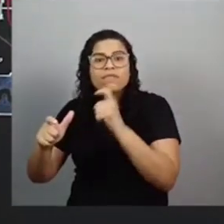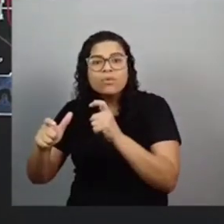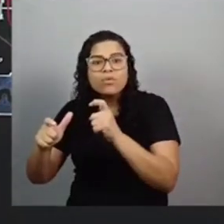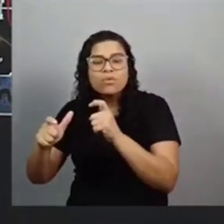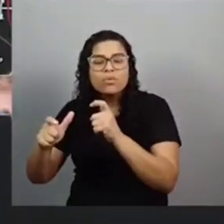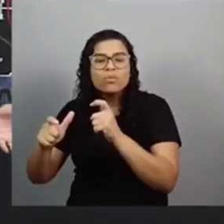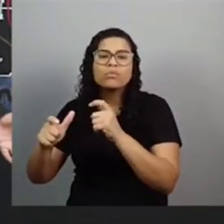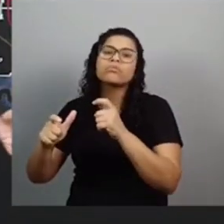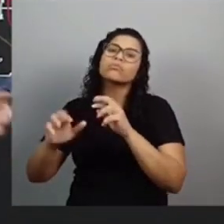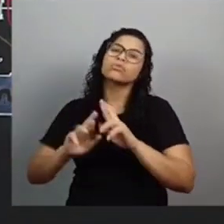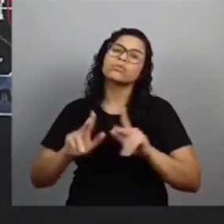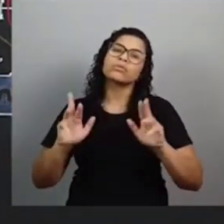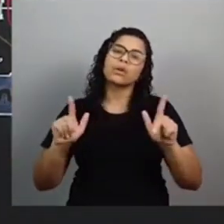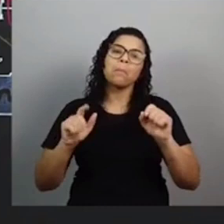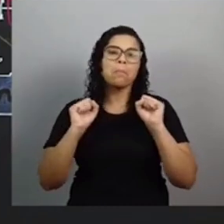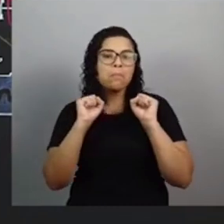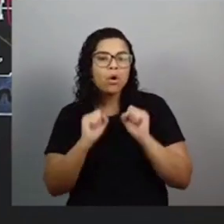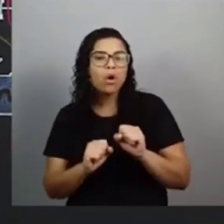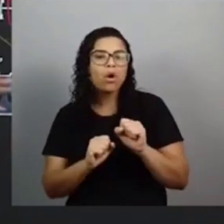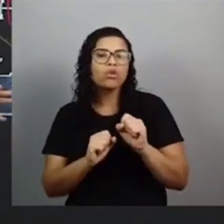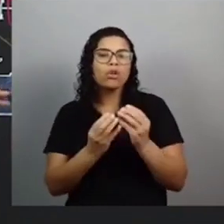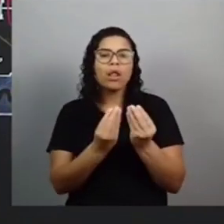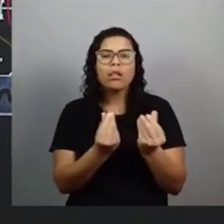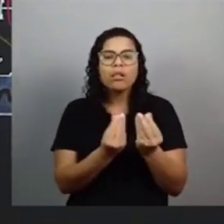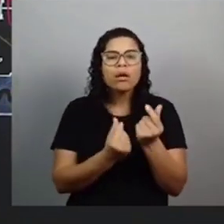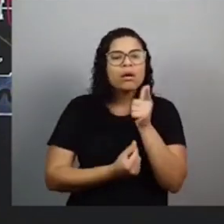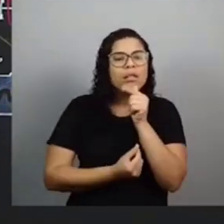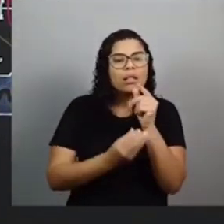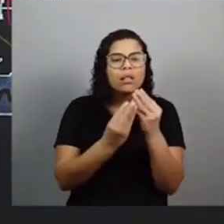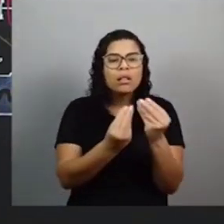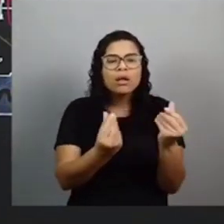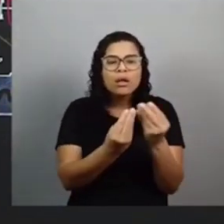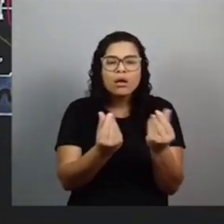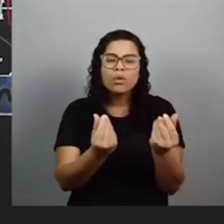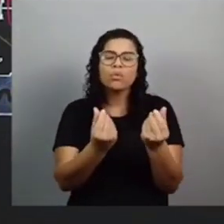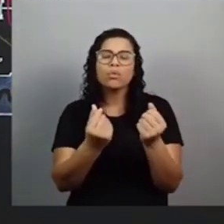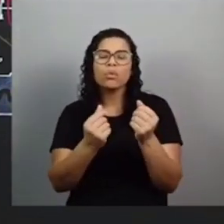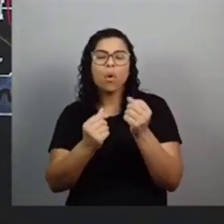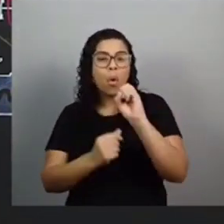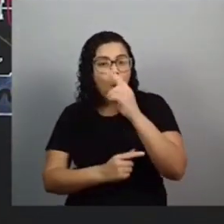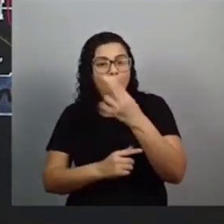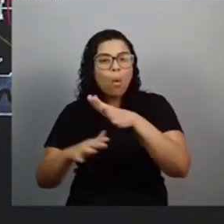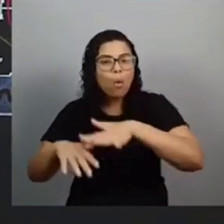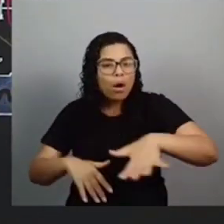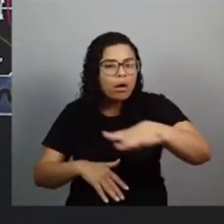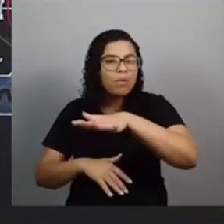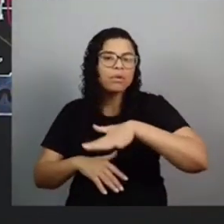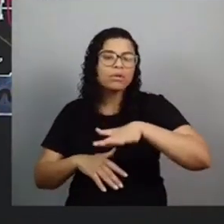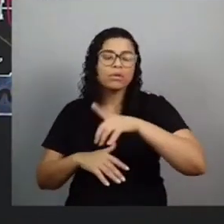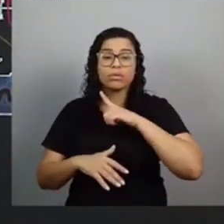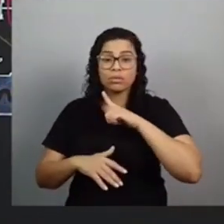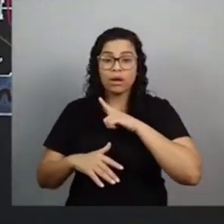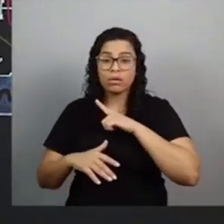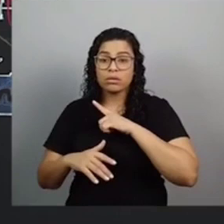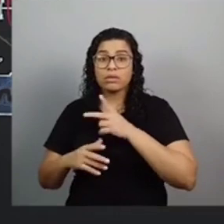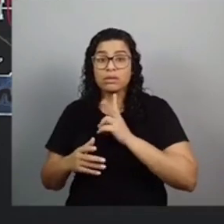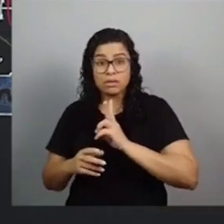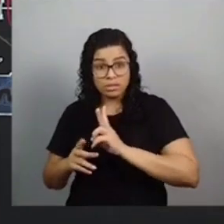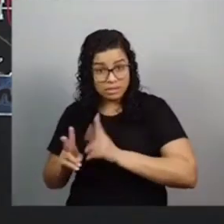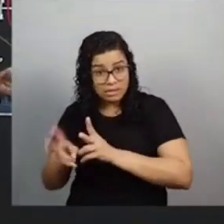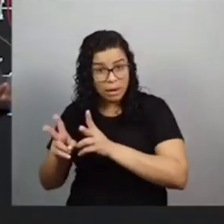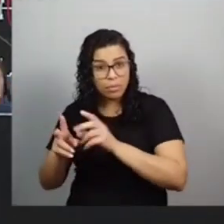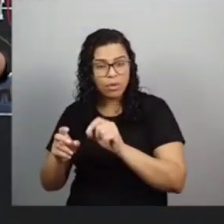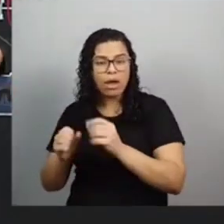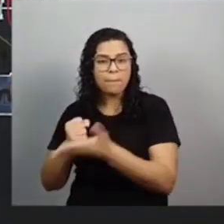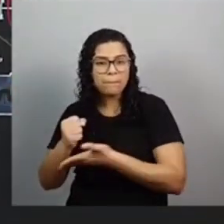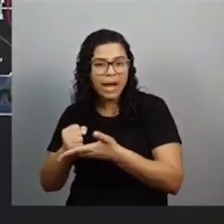diversas. Pode ser um líquido, pode ser o ambiente, pode ser a fonte fria. Então, a sequência é sempre essa. Eu tenho uma fonte quente, eu tenho um trabalho